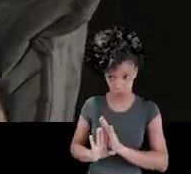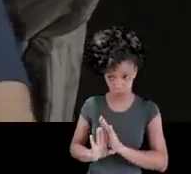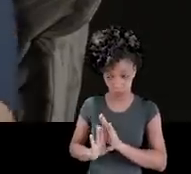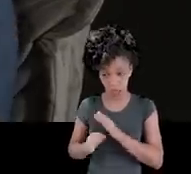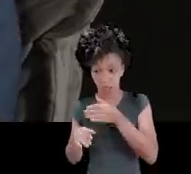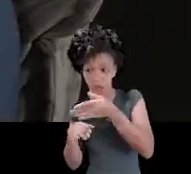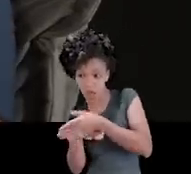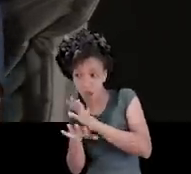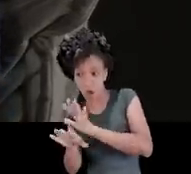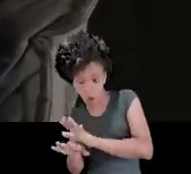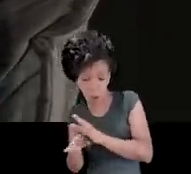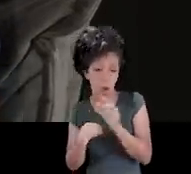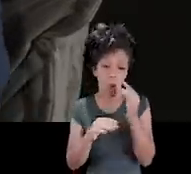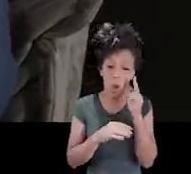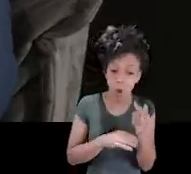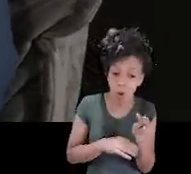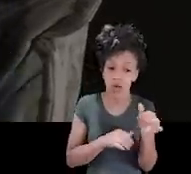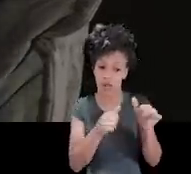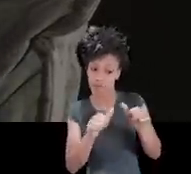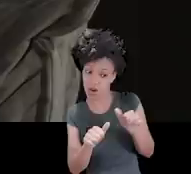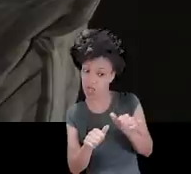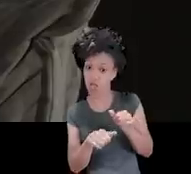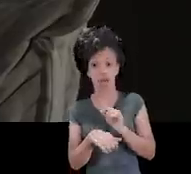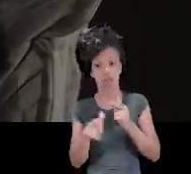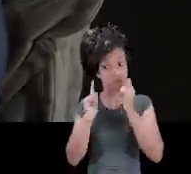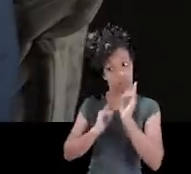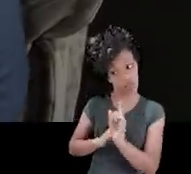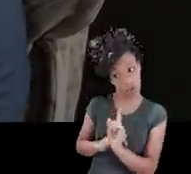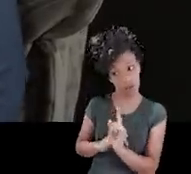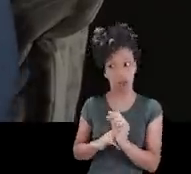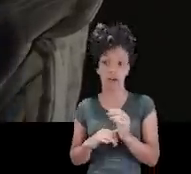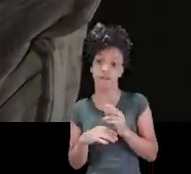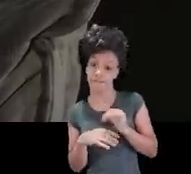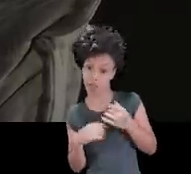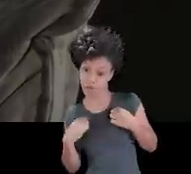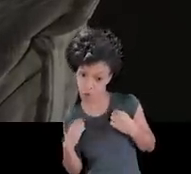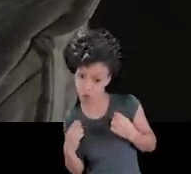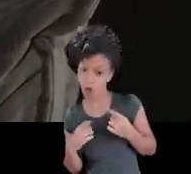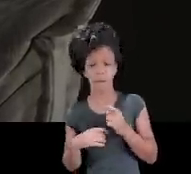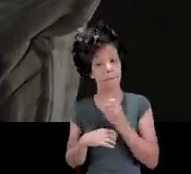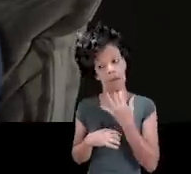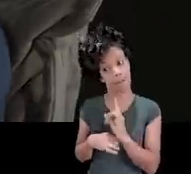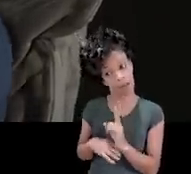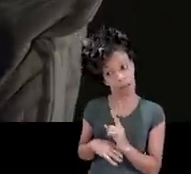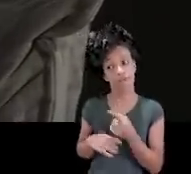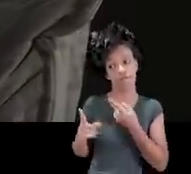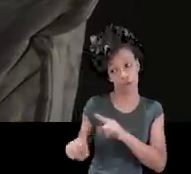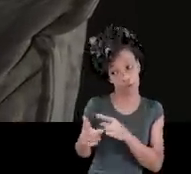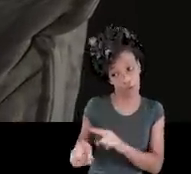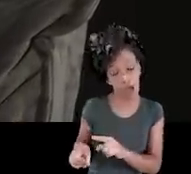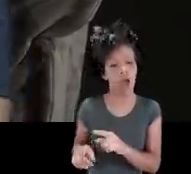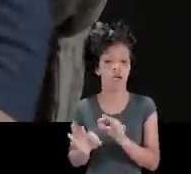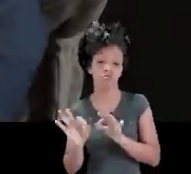até ali. Isso não é pra você, não vai raspar o cabelo. Você vai ficar com essa roupa, isso daí não faz bem. Vão te zoar,